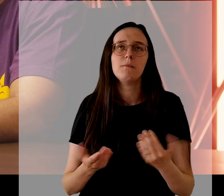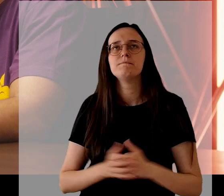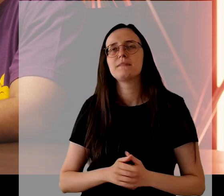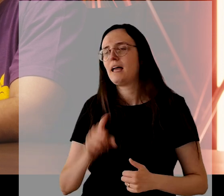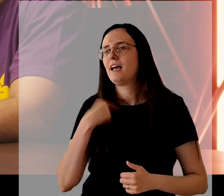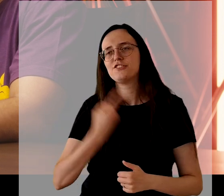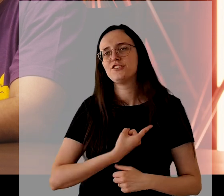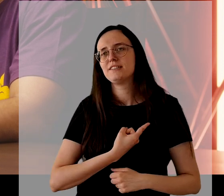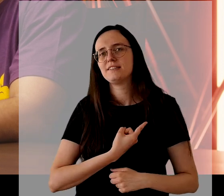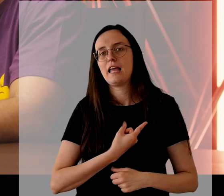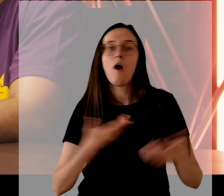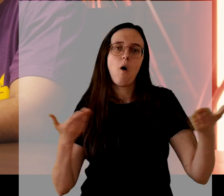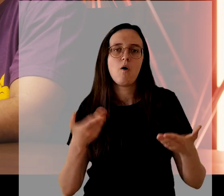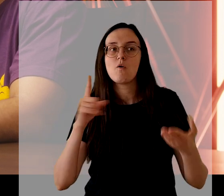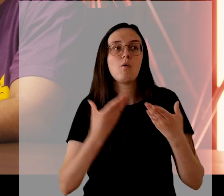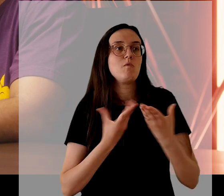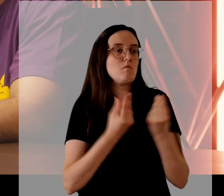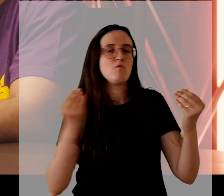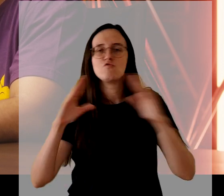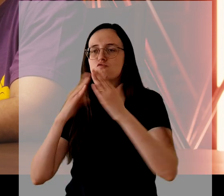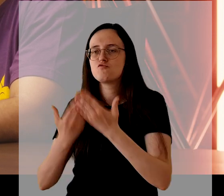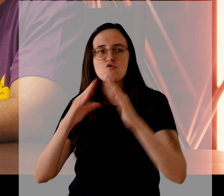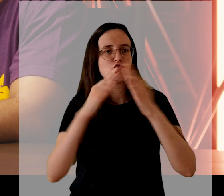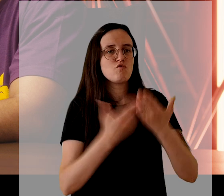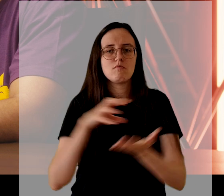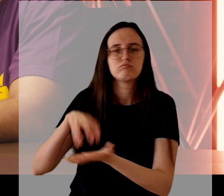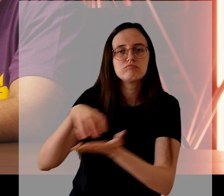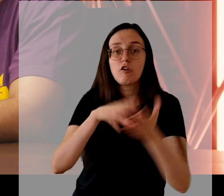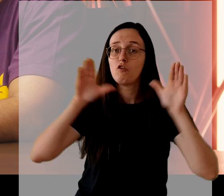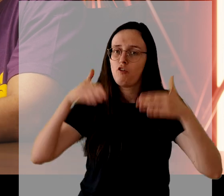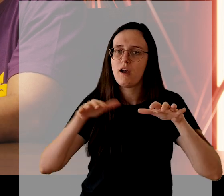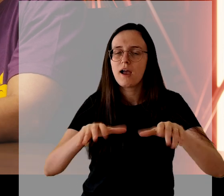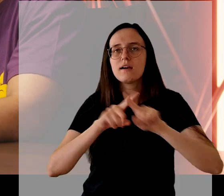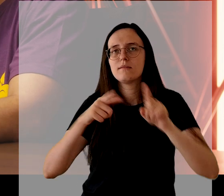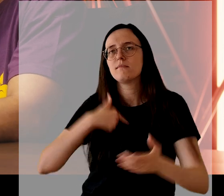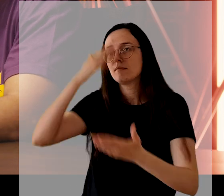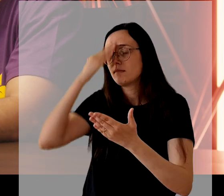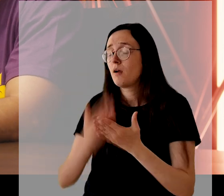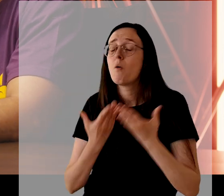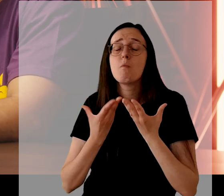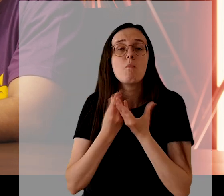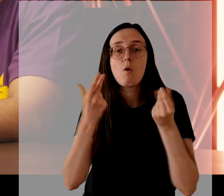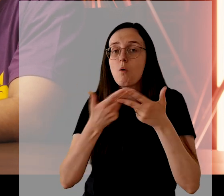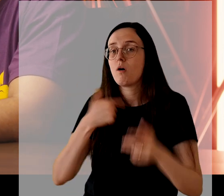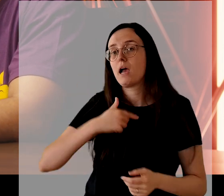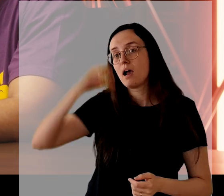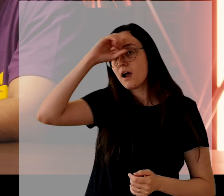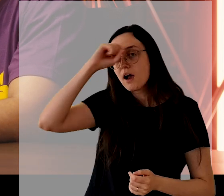A gente não vai ter hoje tantas escolas focadas nisso, mas eu diria que muito, muito mesmo do que eu